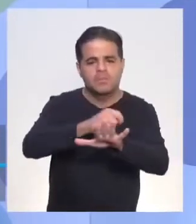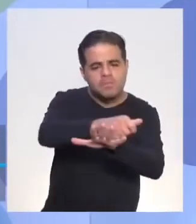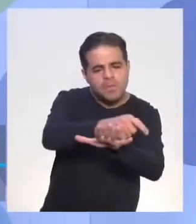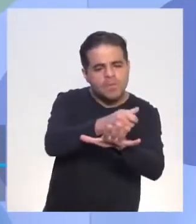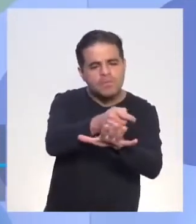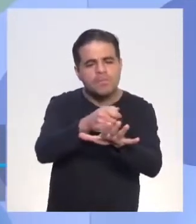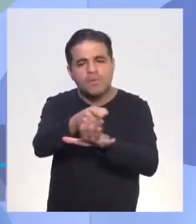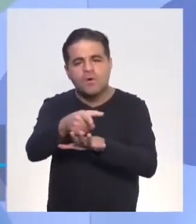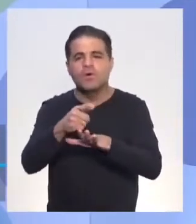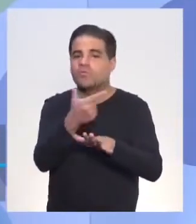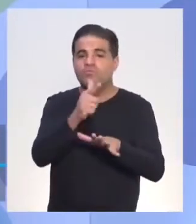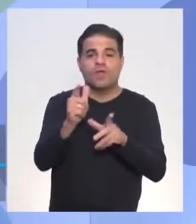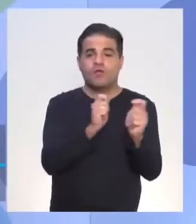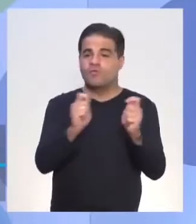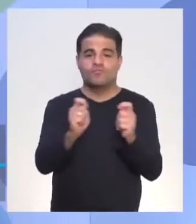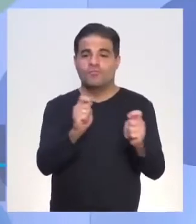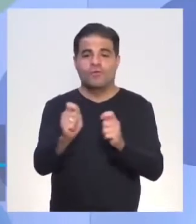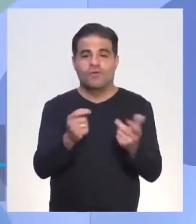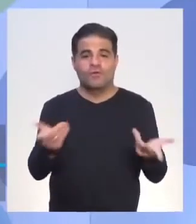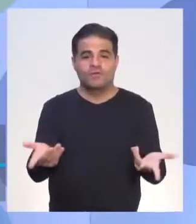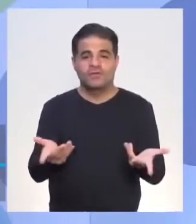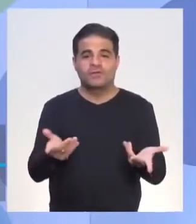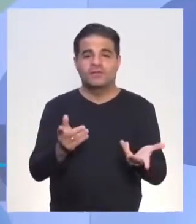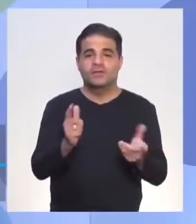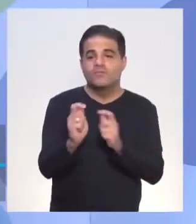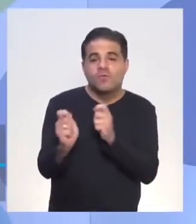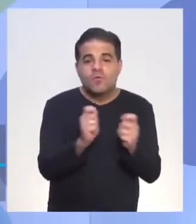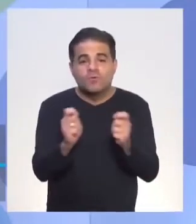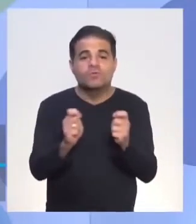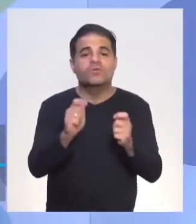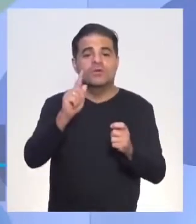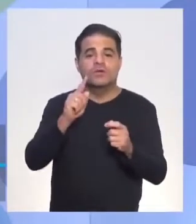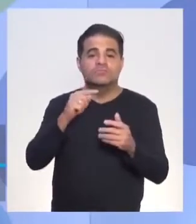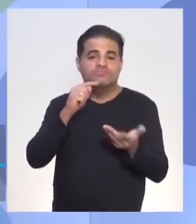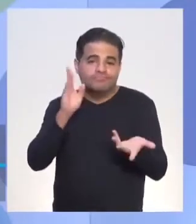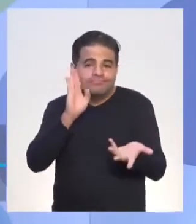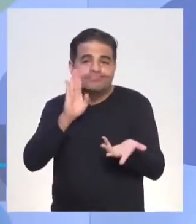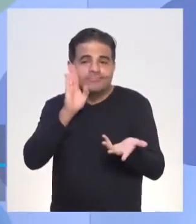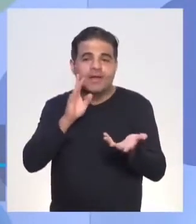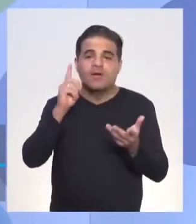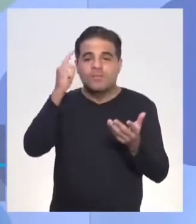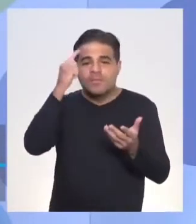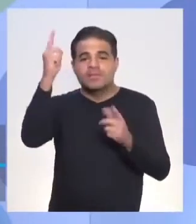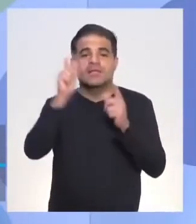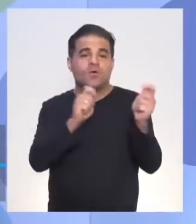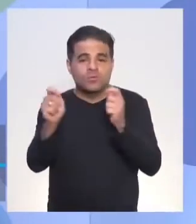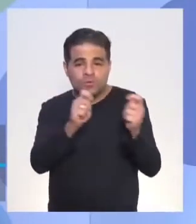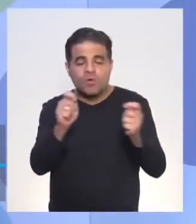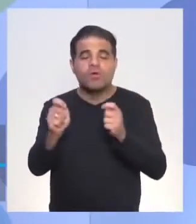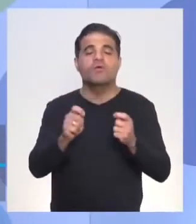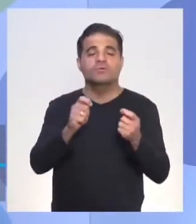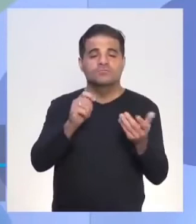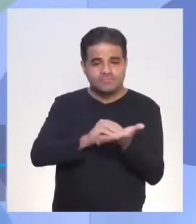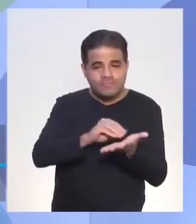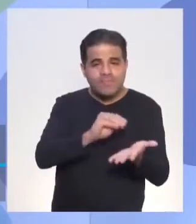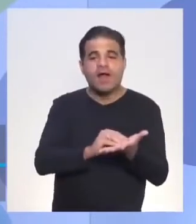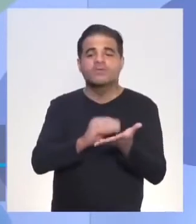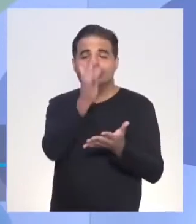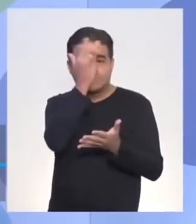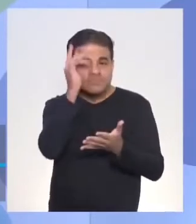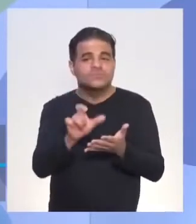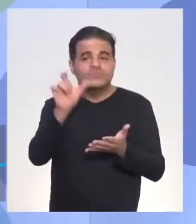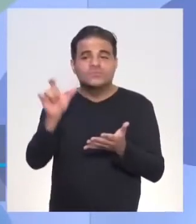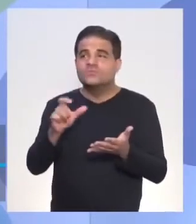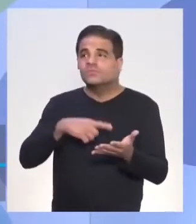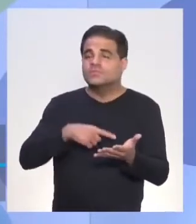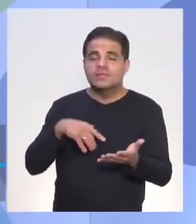há um descontrole aí, né? Não tem como controlar de certa forma e nem é legal pensar em controle, né? Mas há um descontrole aí, então as pessoas acabam